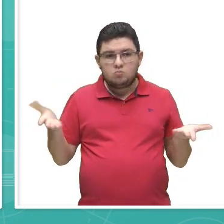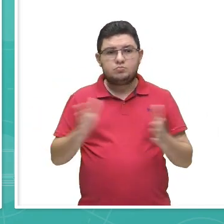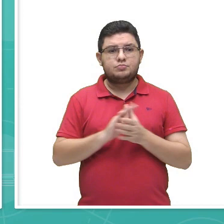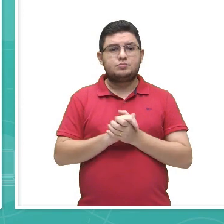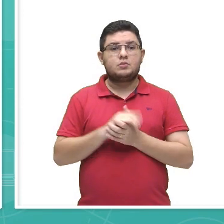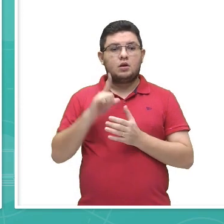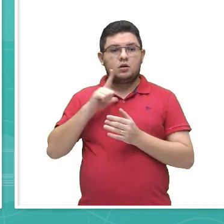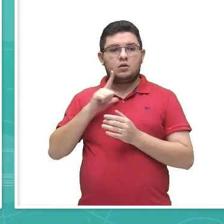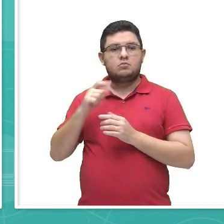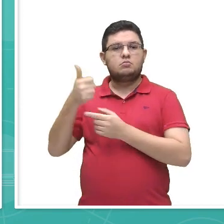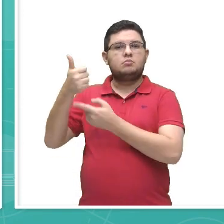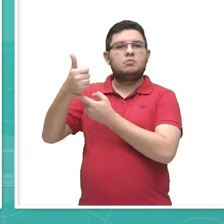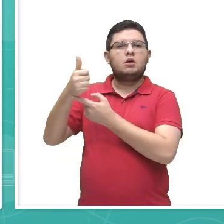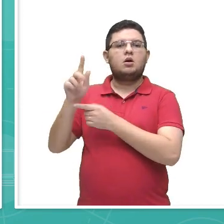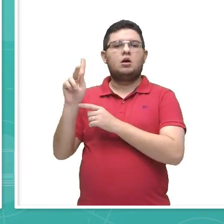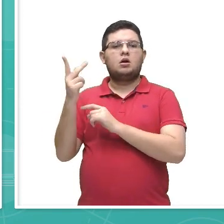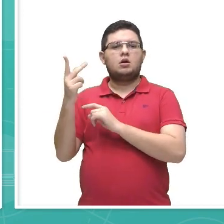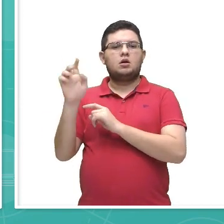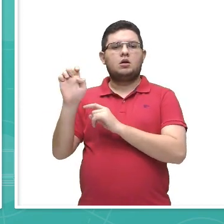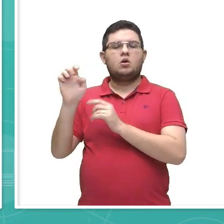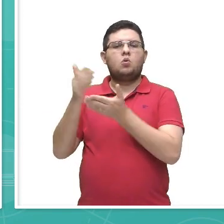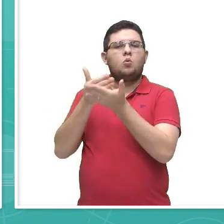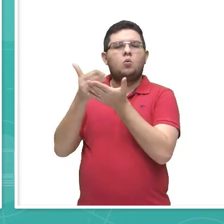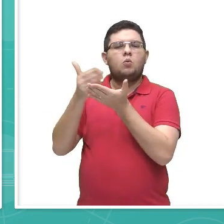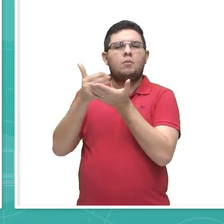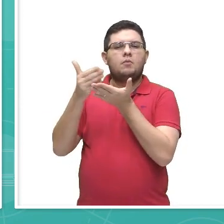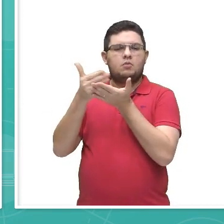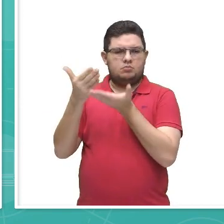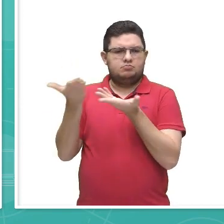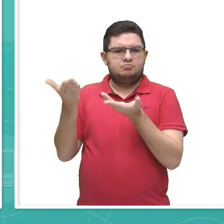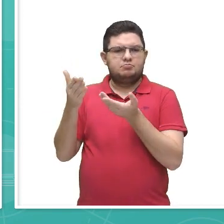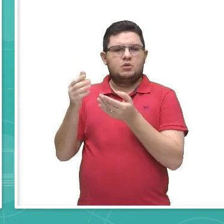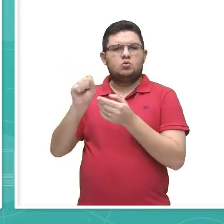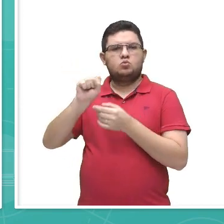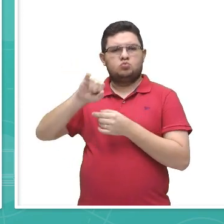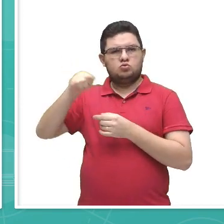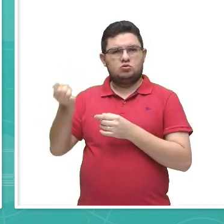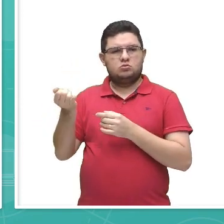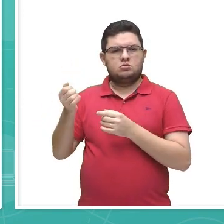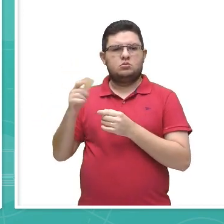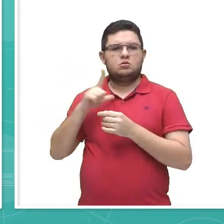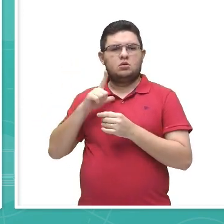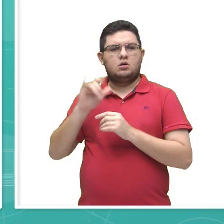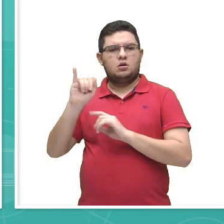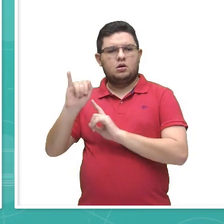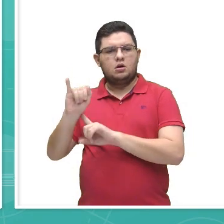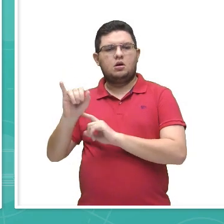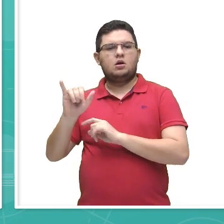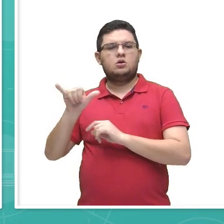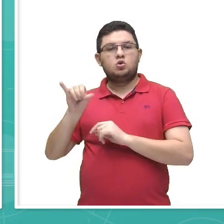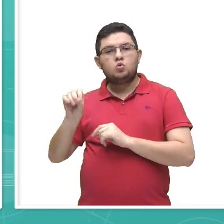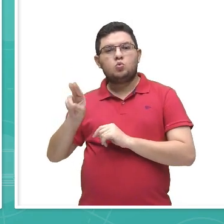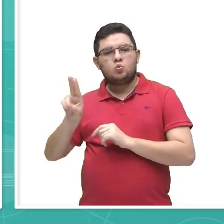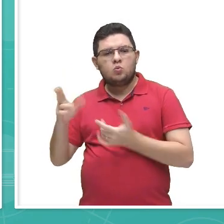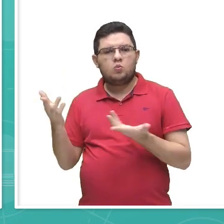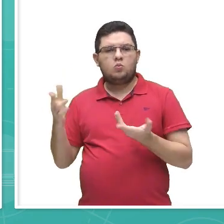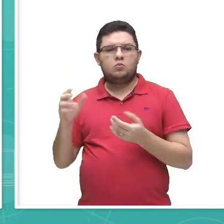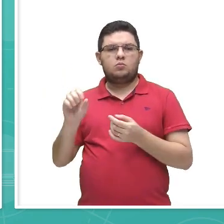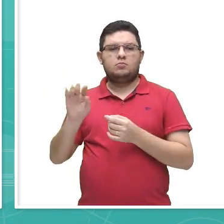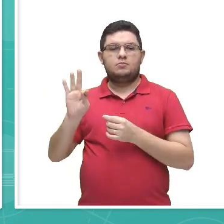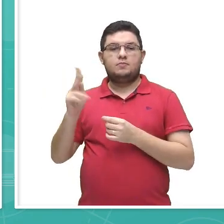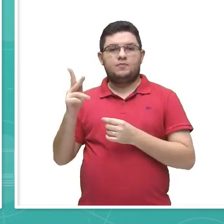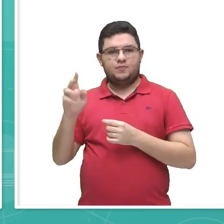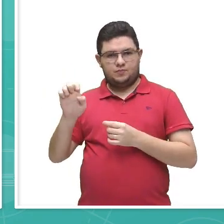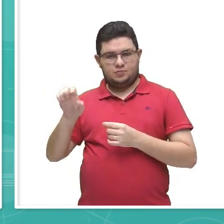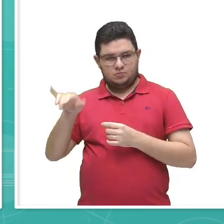he, sujeito, todas, né, iniciando com sujeito aqui, they, she. Logo depois do sujeito, você tem a palavra